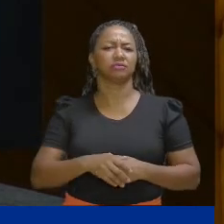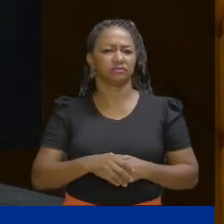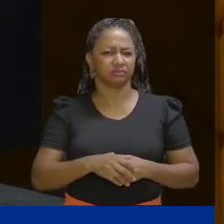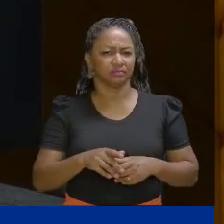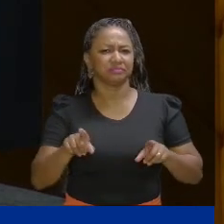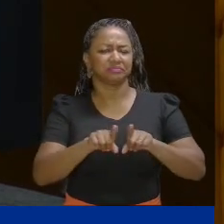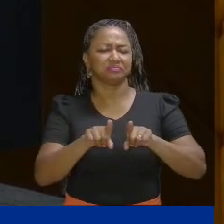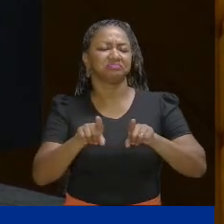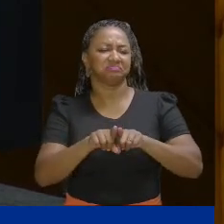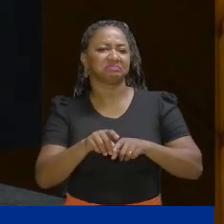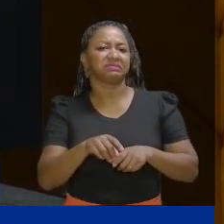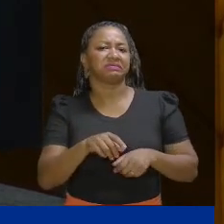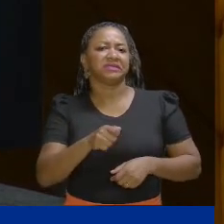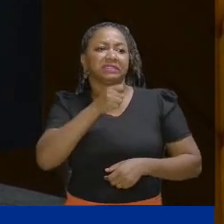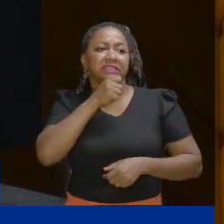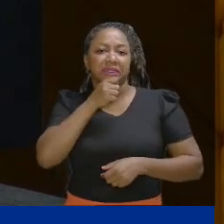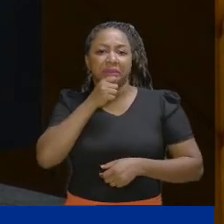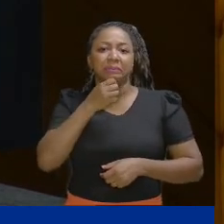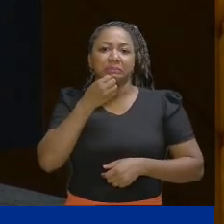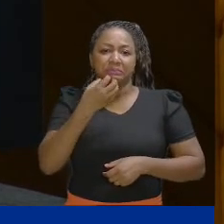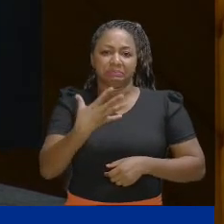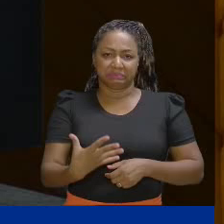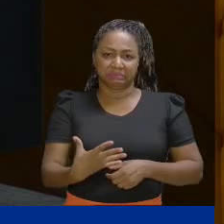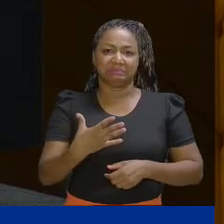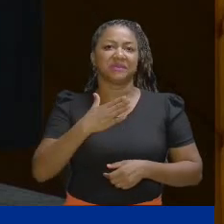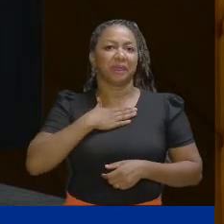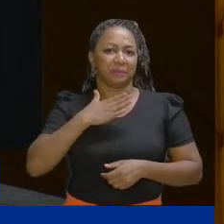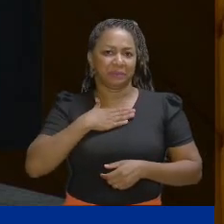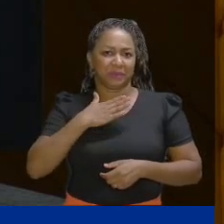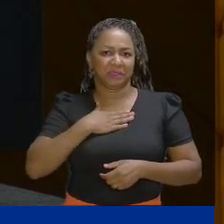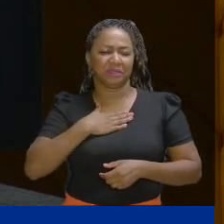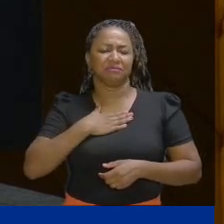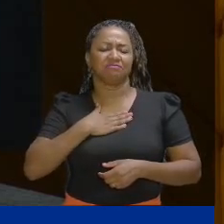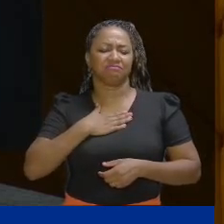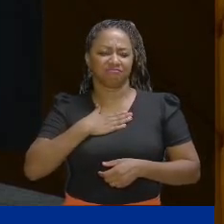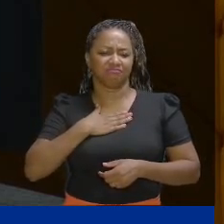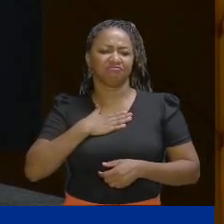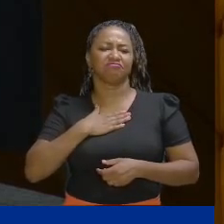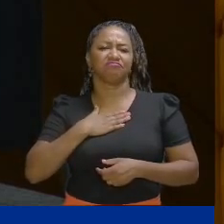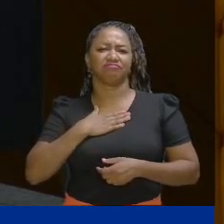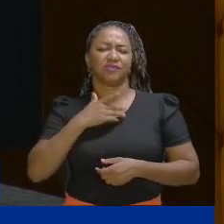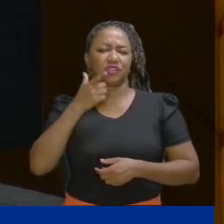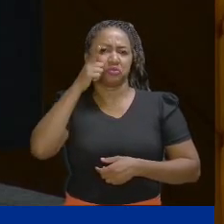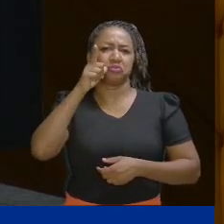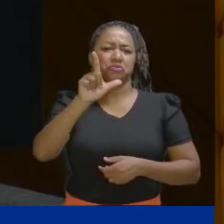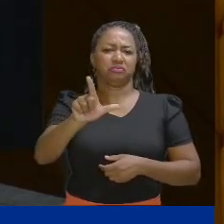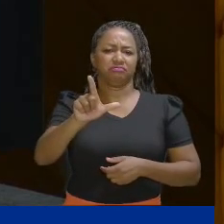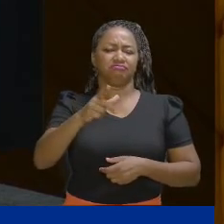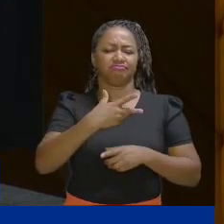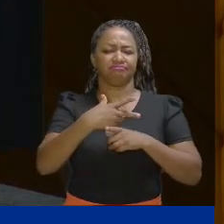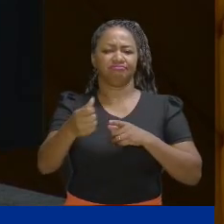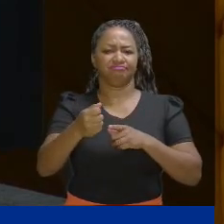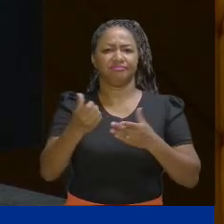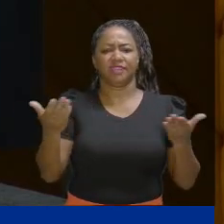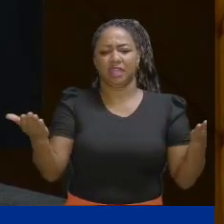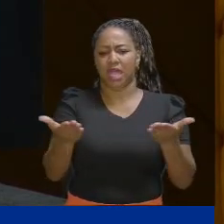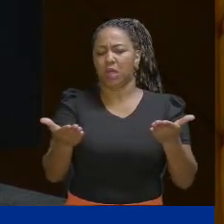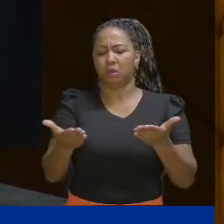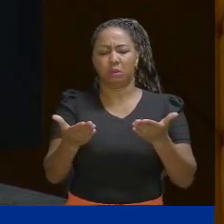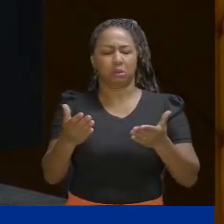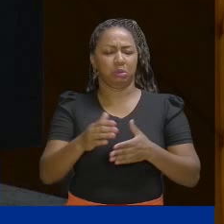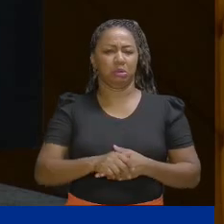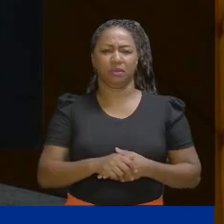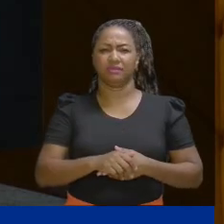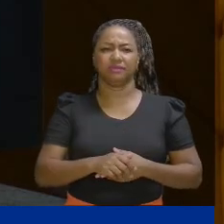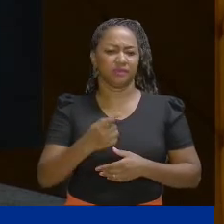Gilberto, ainda bem que o Valentim disse assim, olha, minha missão está cumprida e agora eu não vou